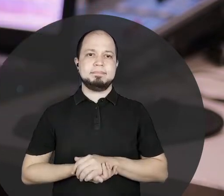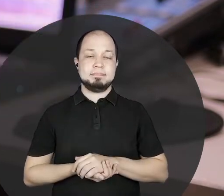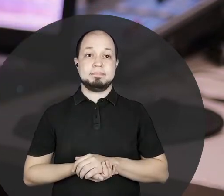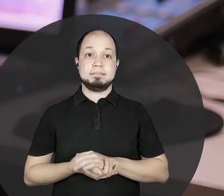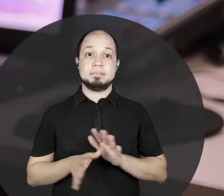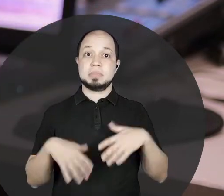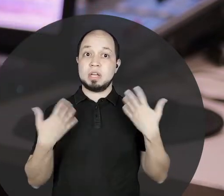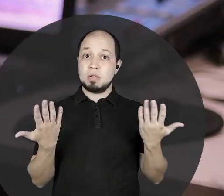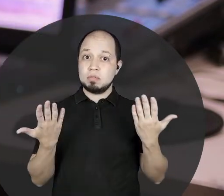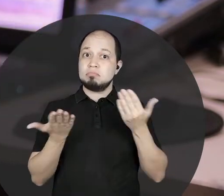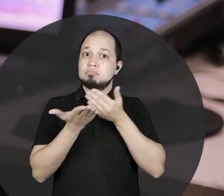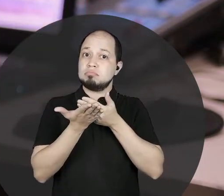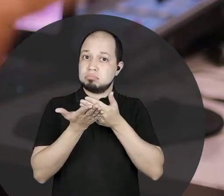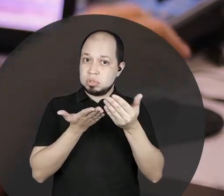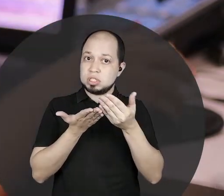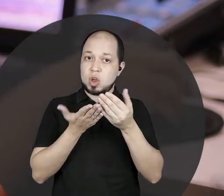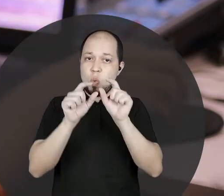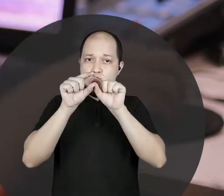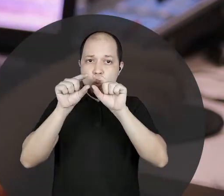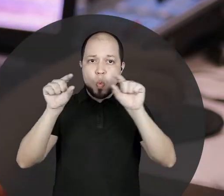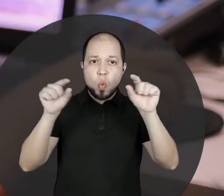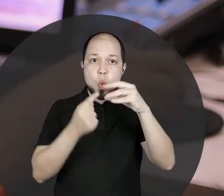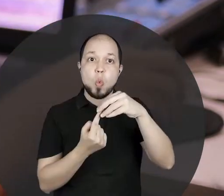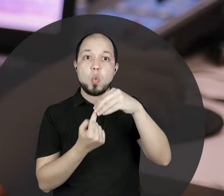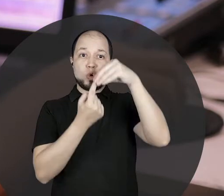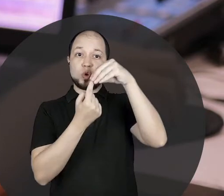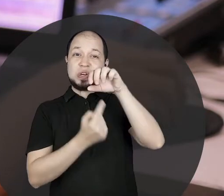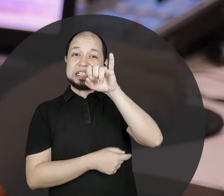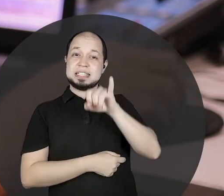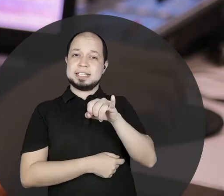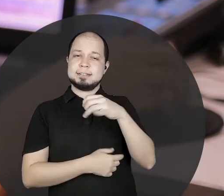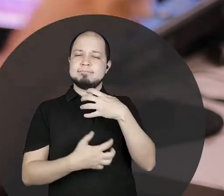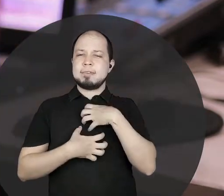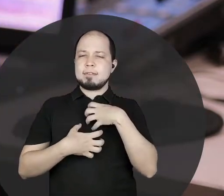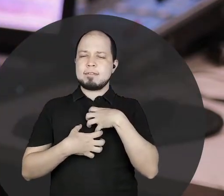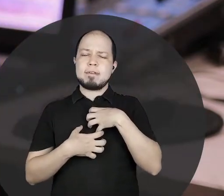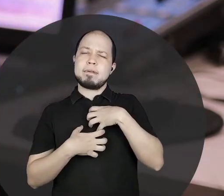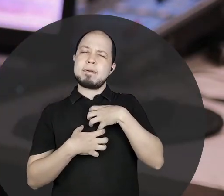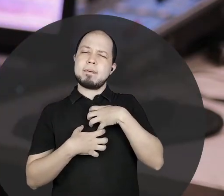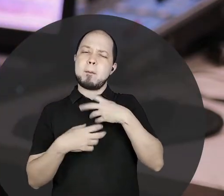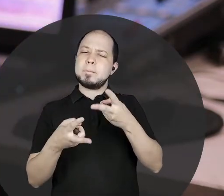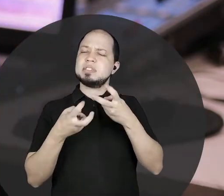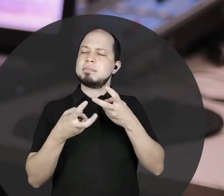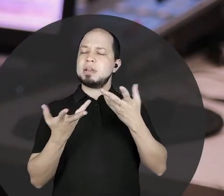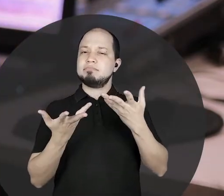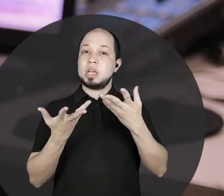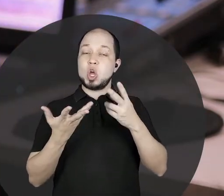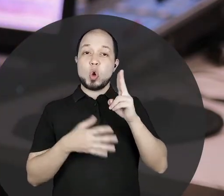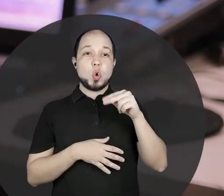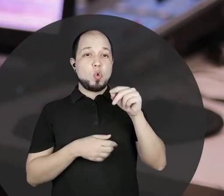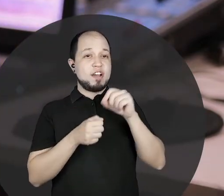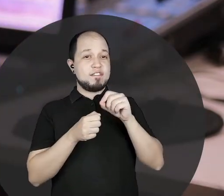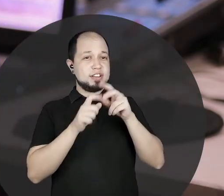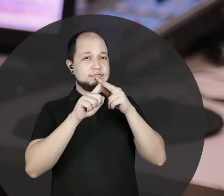Então, a princípio, eu vou fazer um canal só, certo? Se eu sentir aqui, vou começar a mexer aqui. Eu nunca fiz uma mixagem com pessoas olhando,